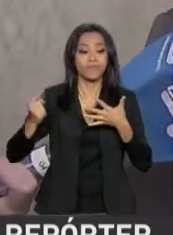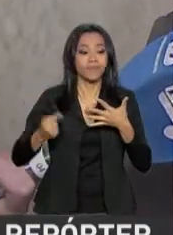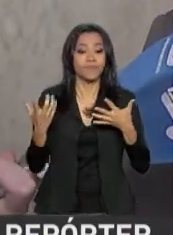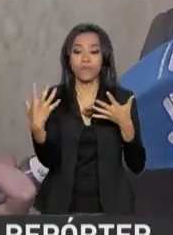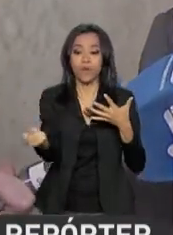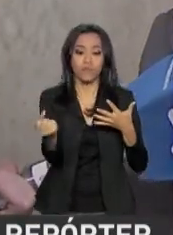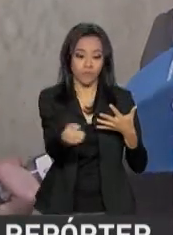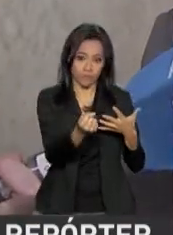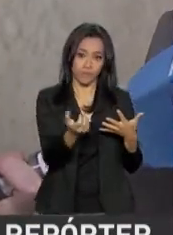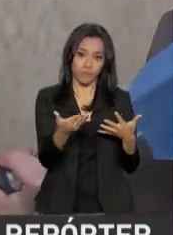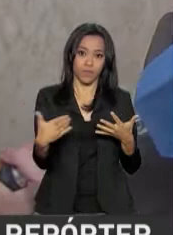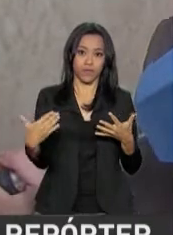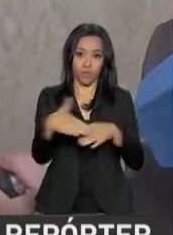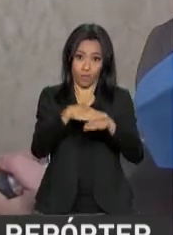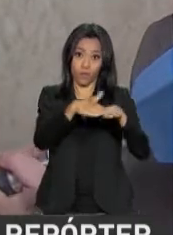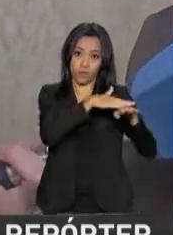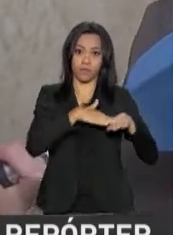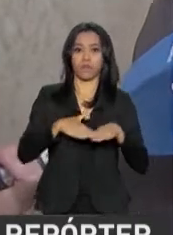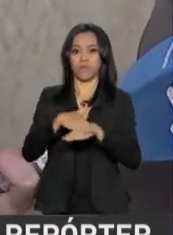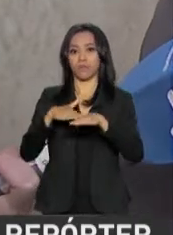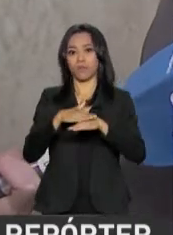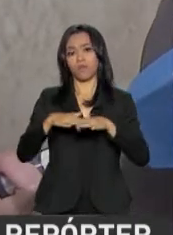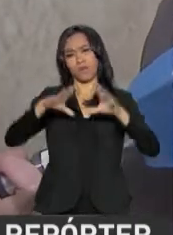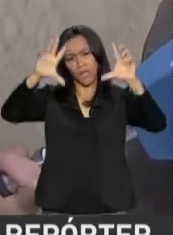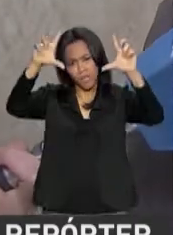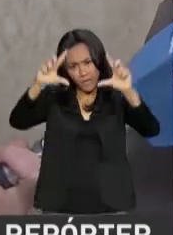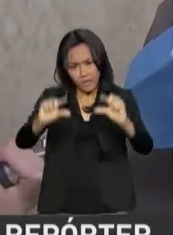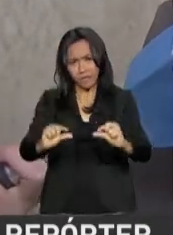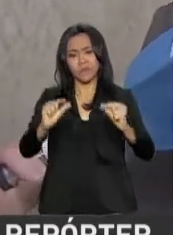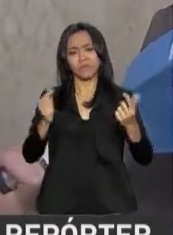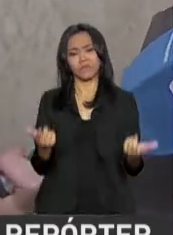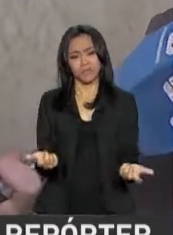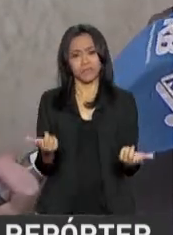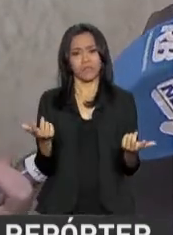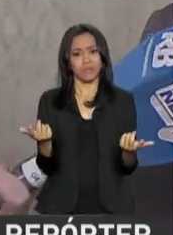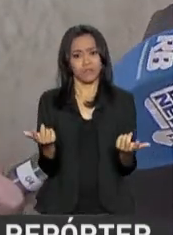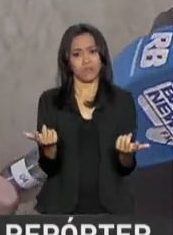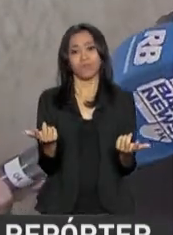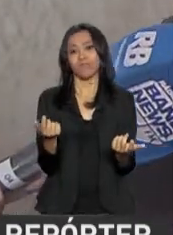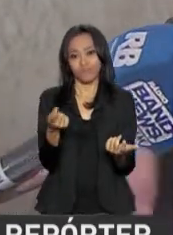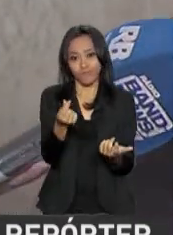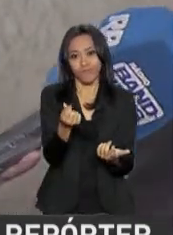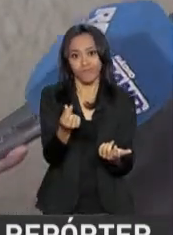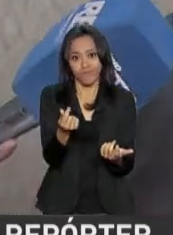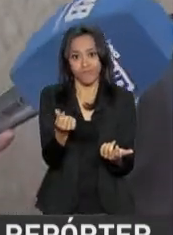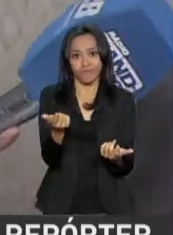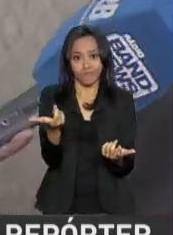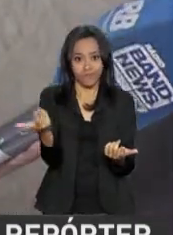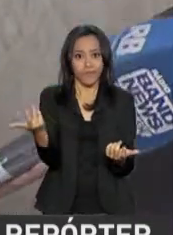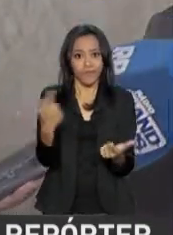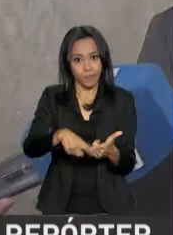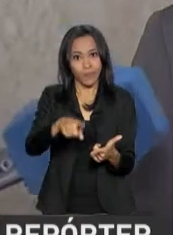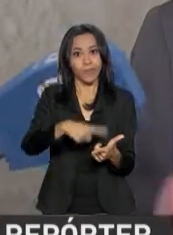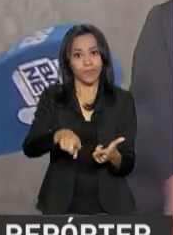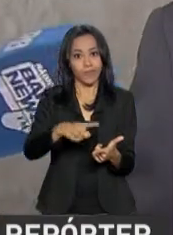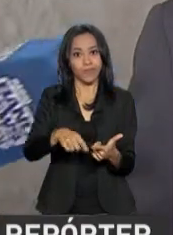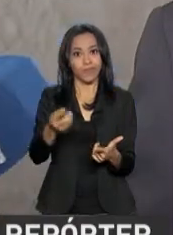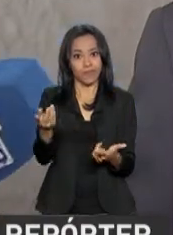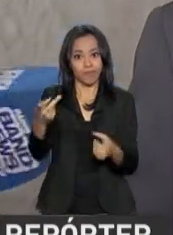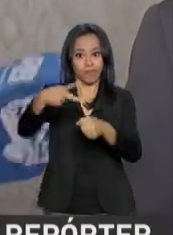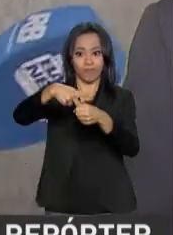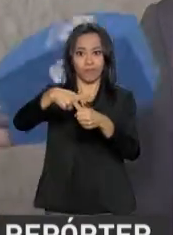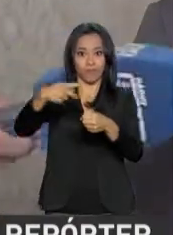pudesse pelo menos amenizar esse assunto é amenizar esse problema que em um